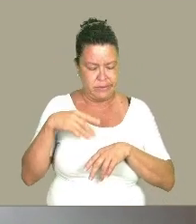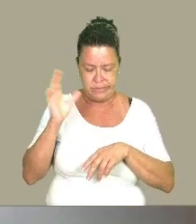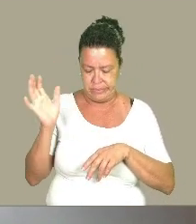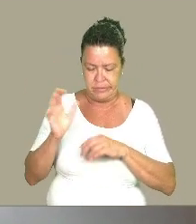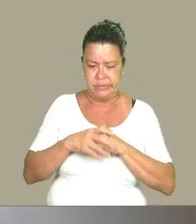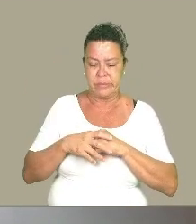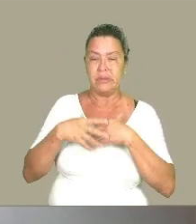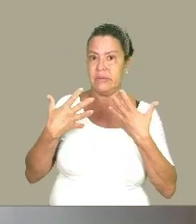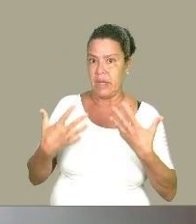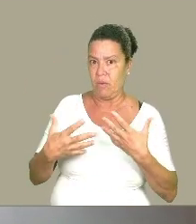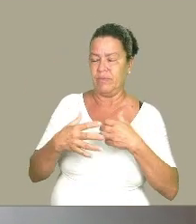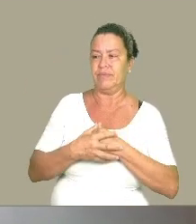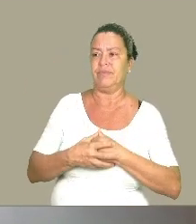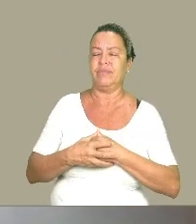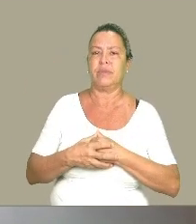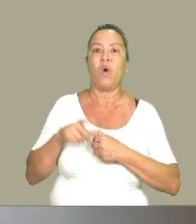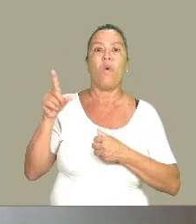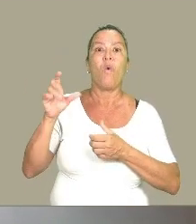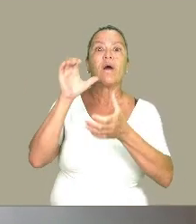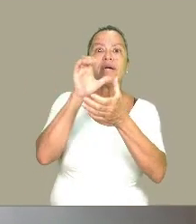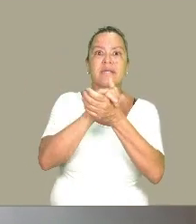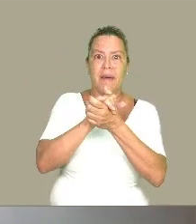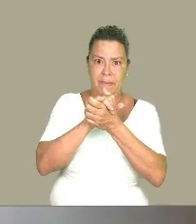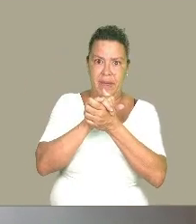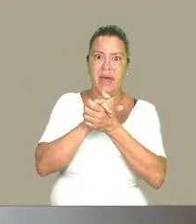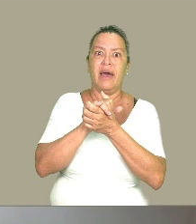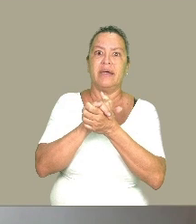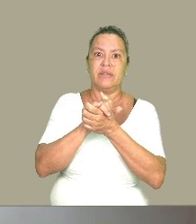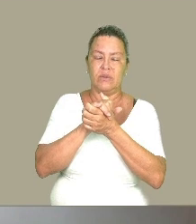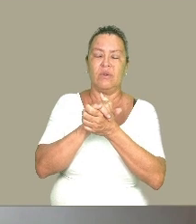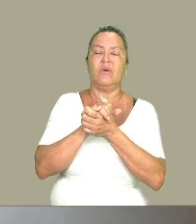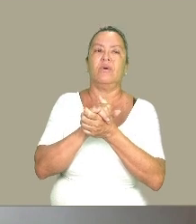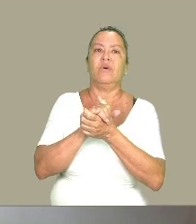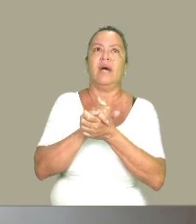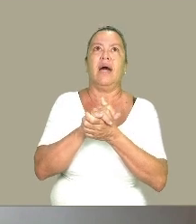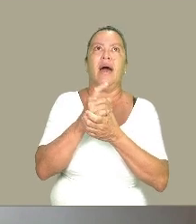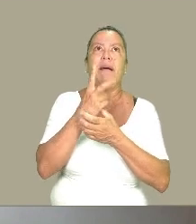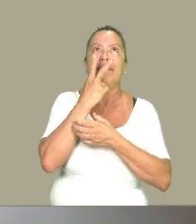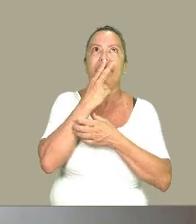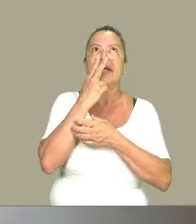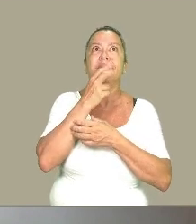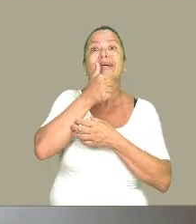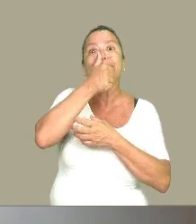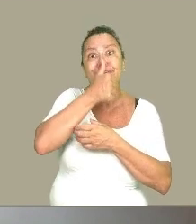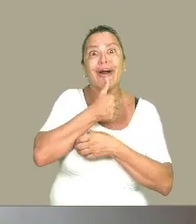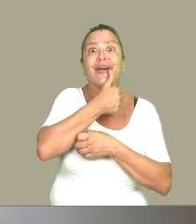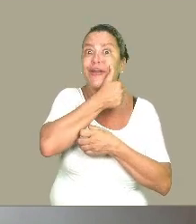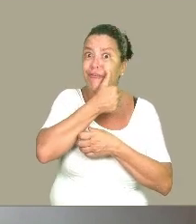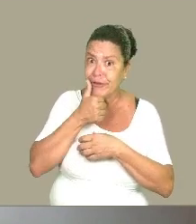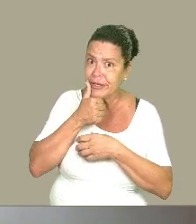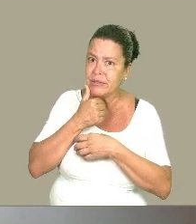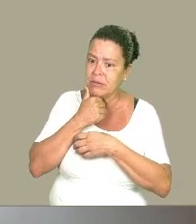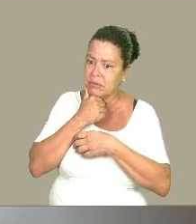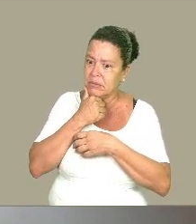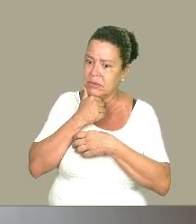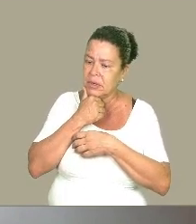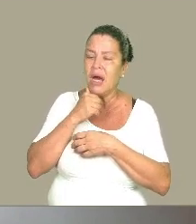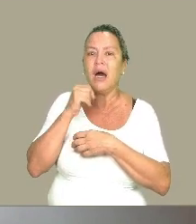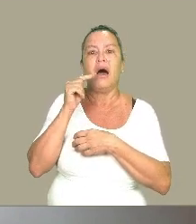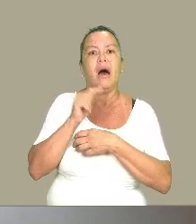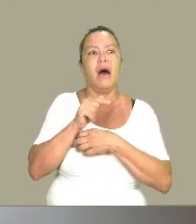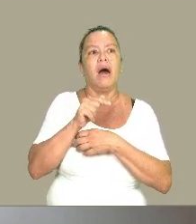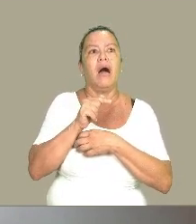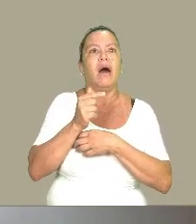dessa maneira, então, o casamento ele se torna uma espécie de um sacrifício, né? Porque aquela